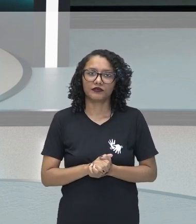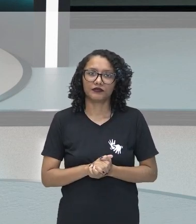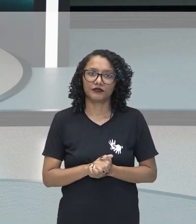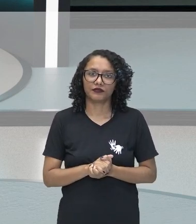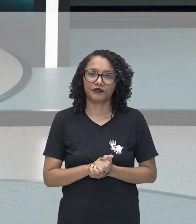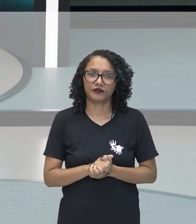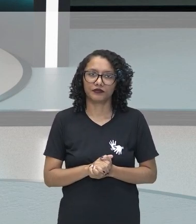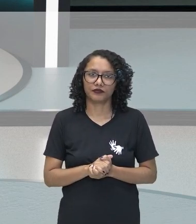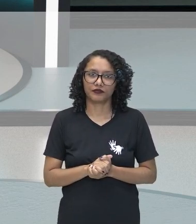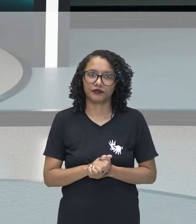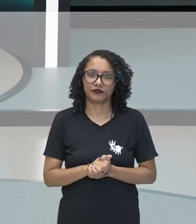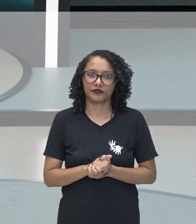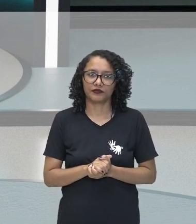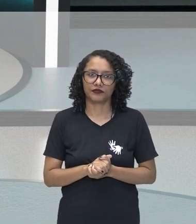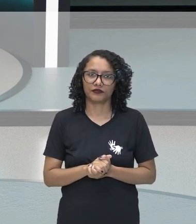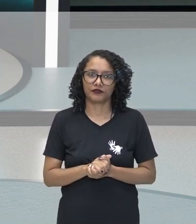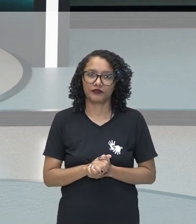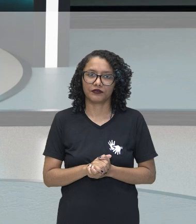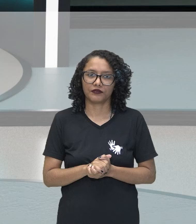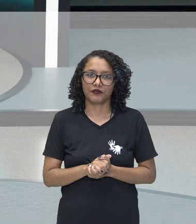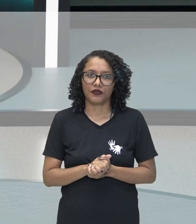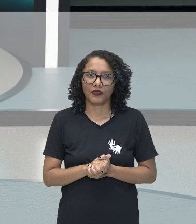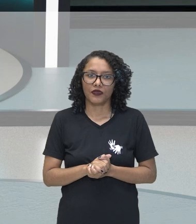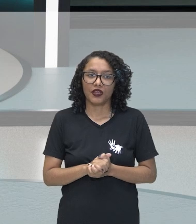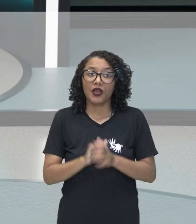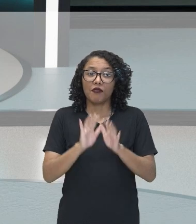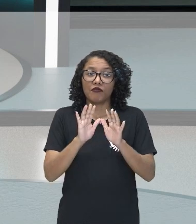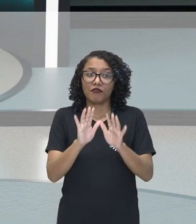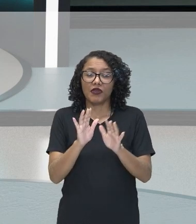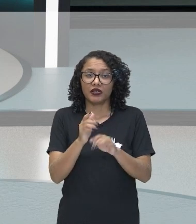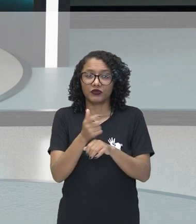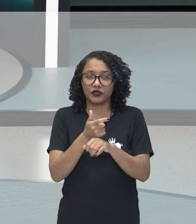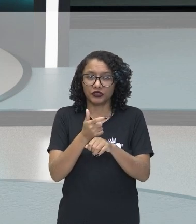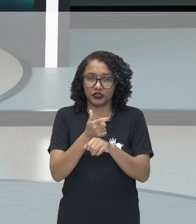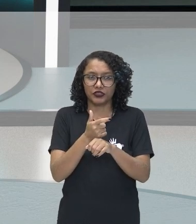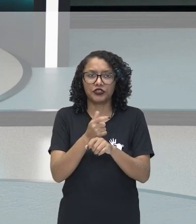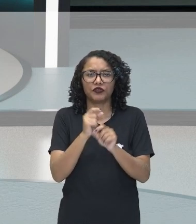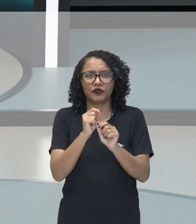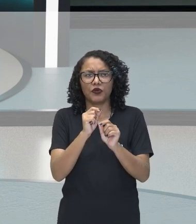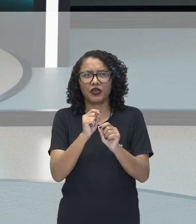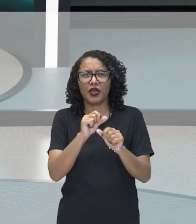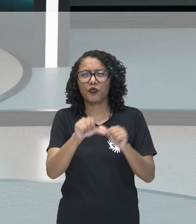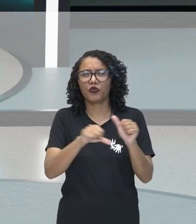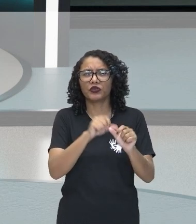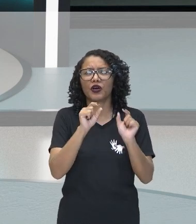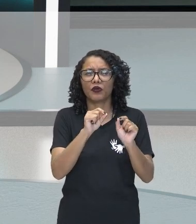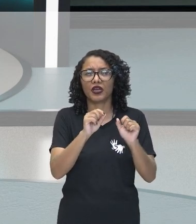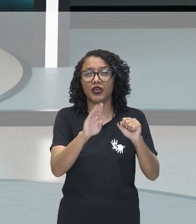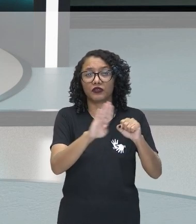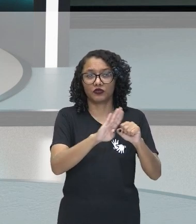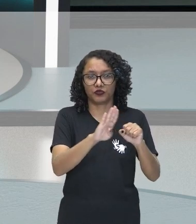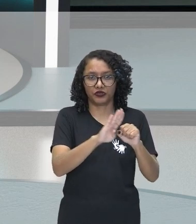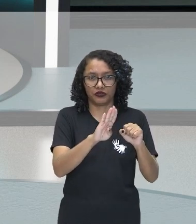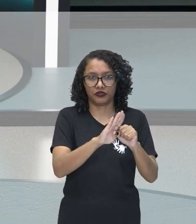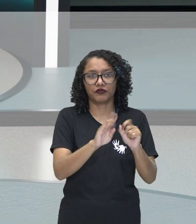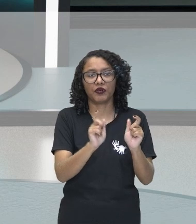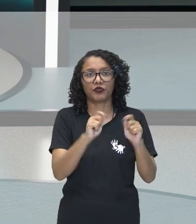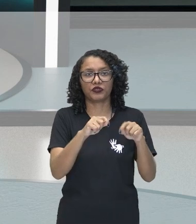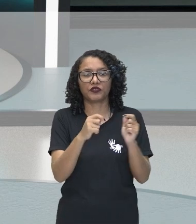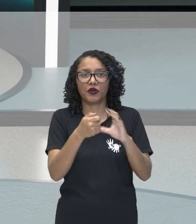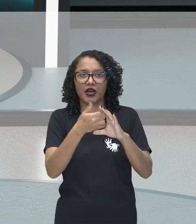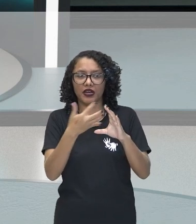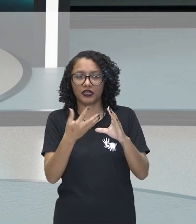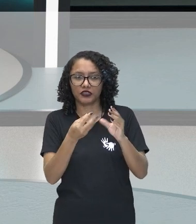frente, como um modificador, geralmente de substantivos, atribuindo características.